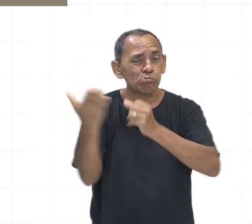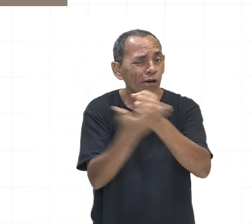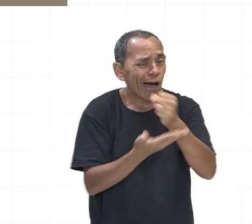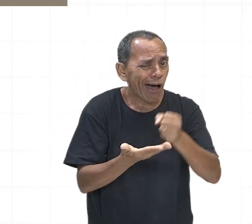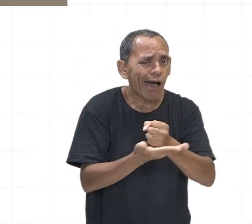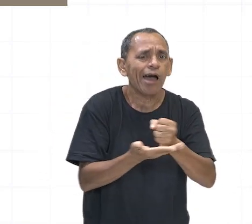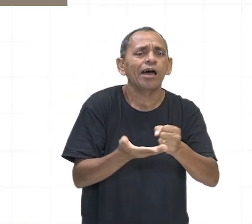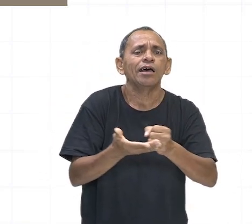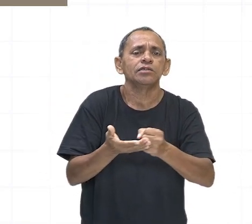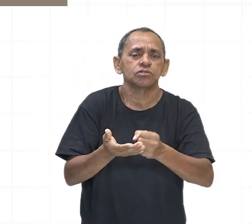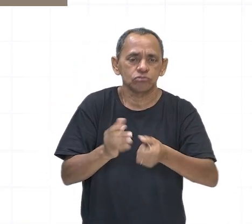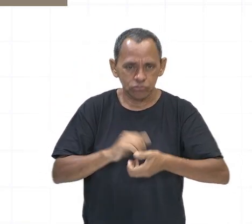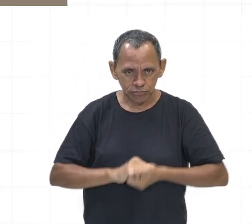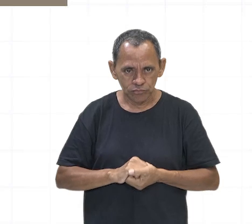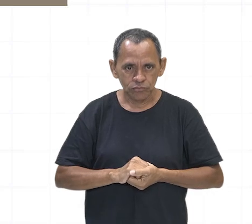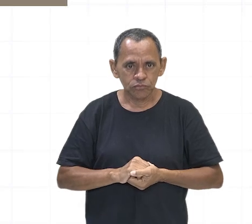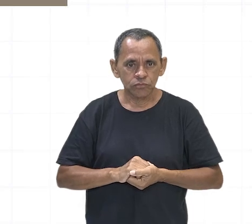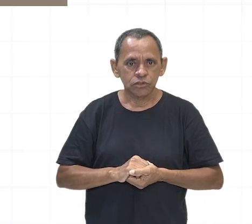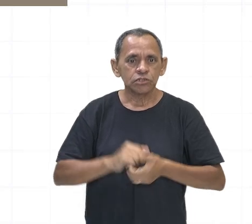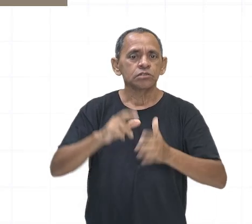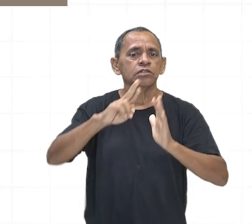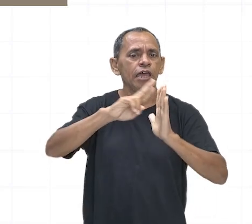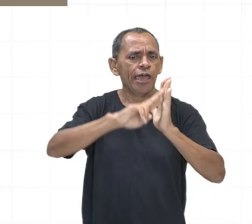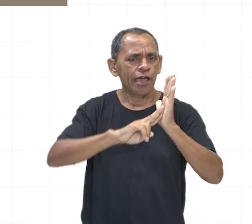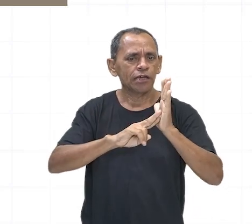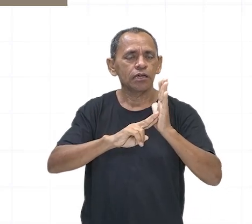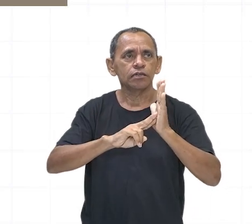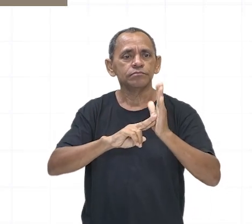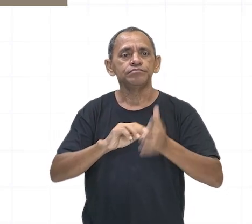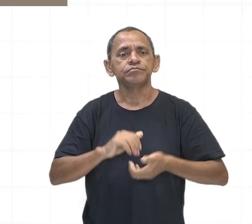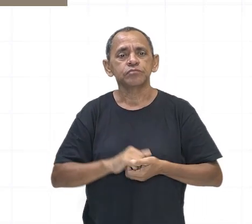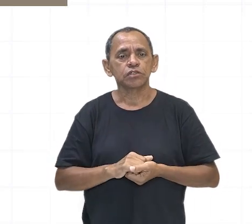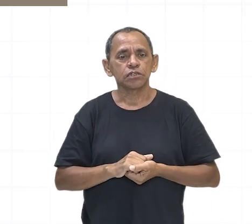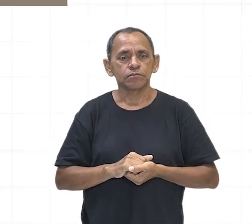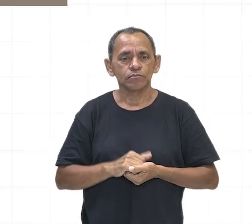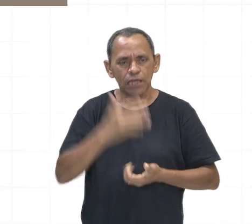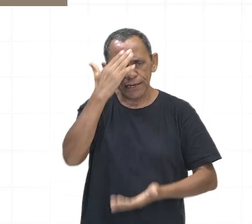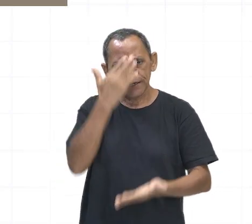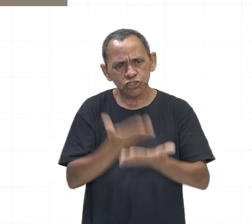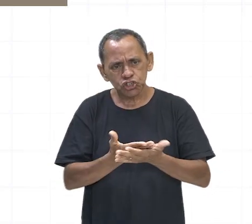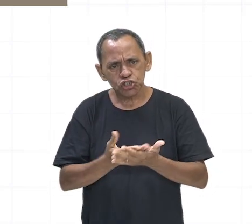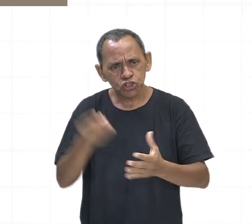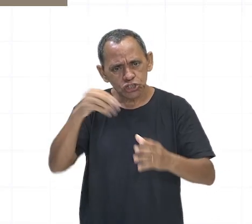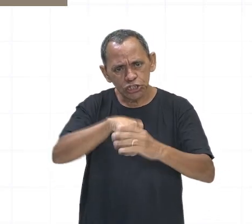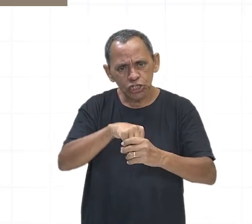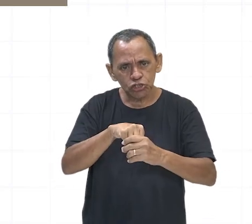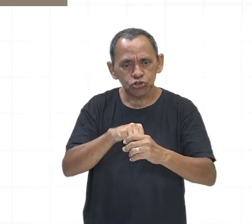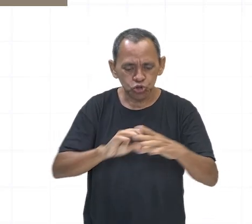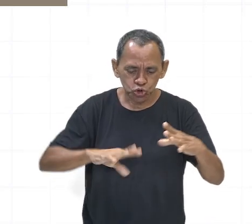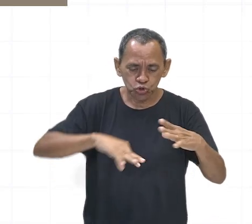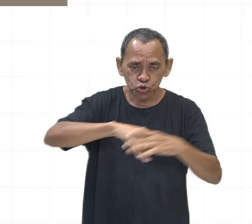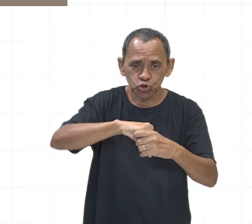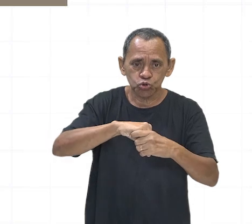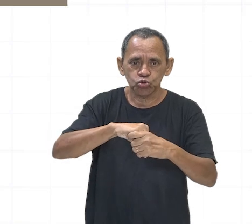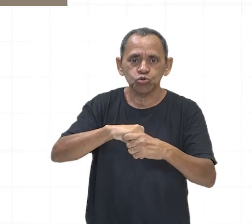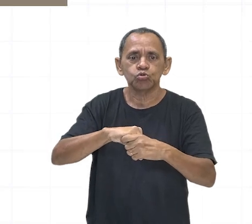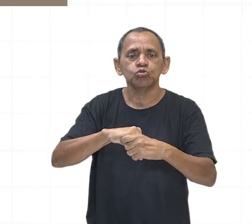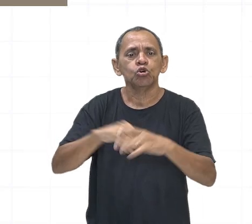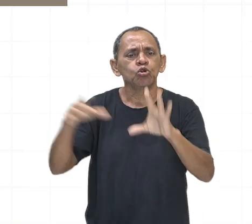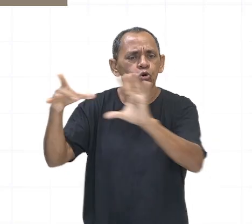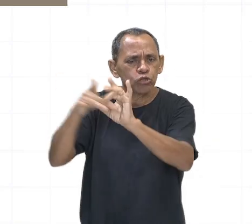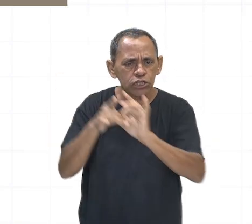da sociedade. Enquanto que a moral, ela surge antes da ética por meio